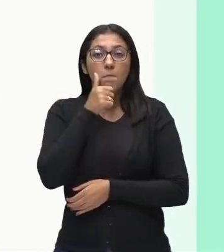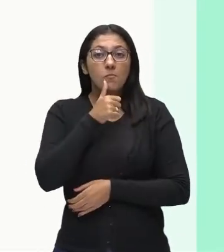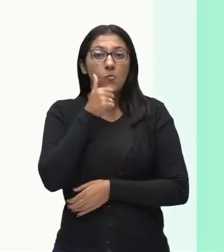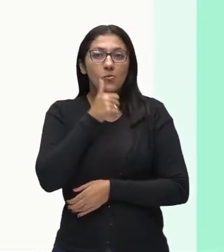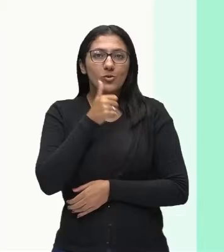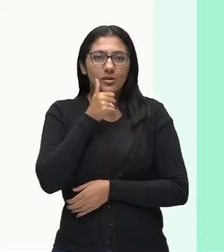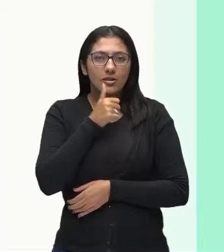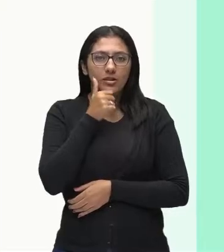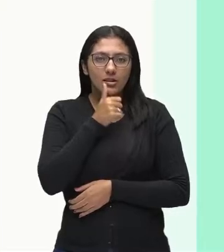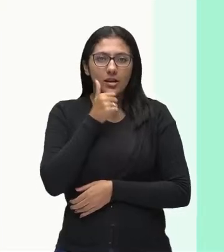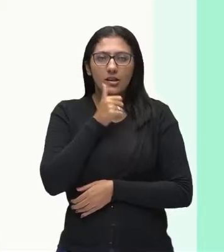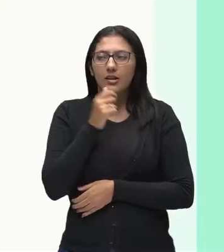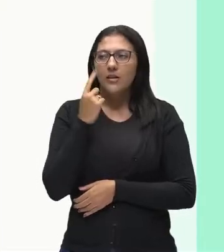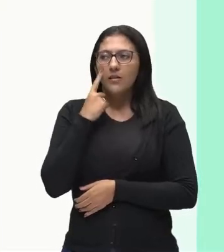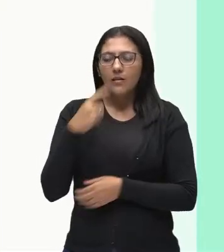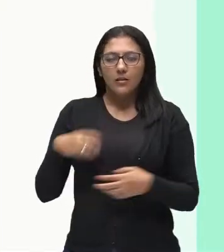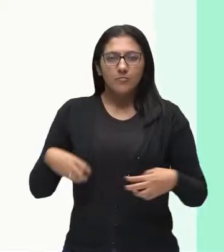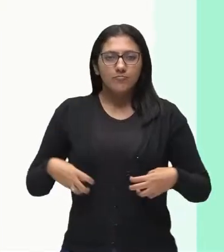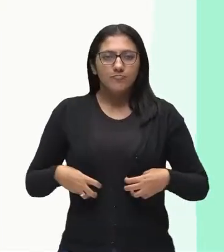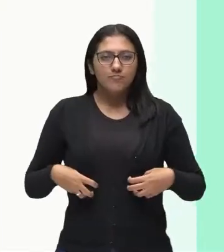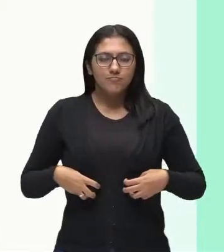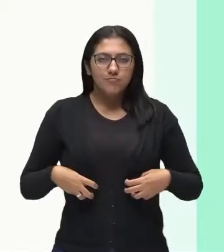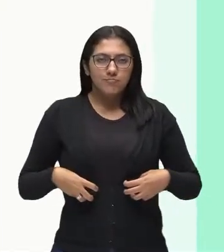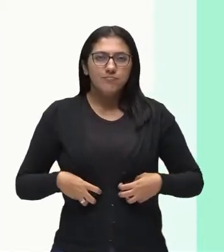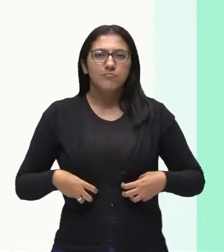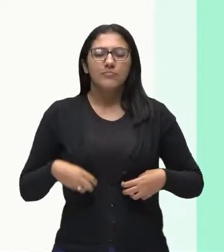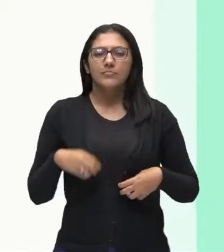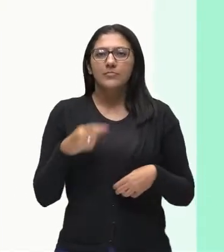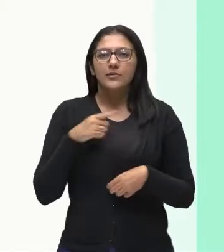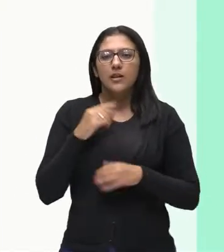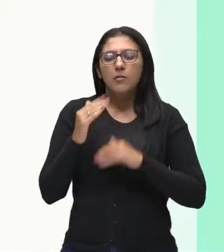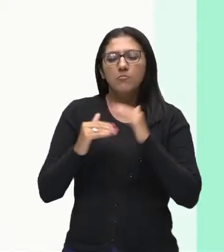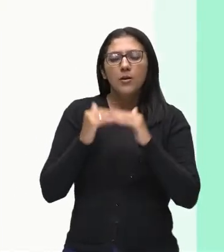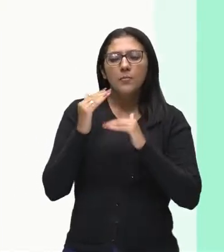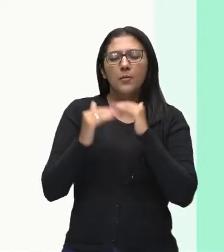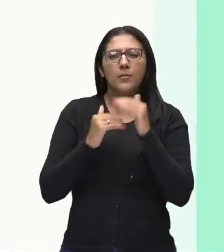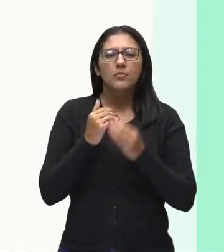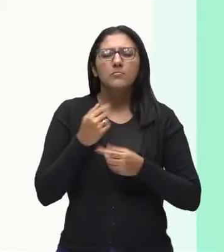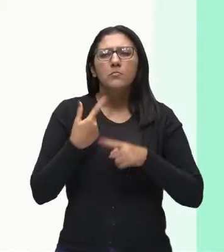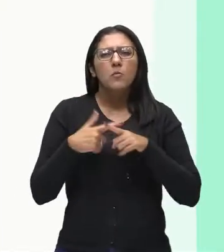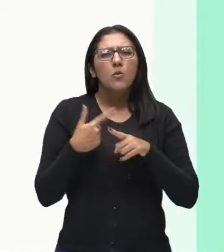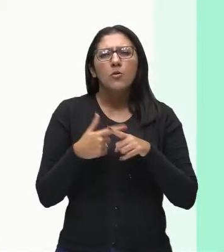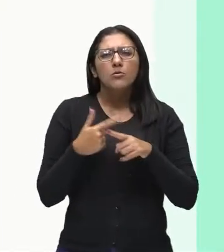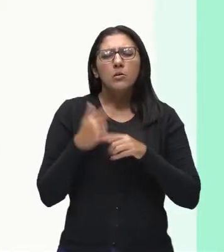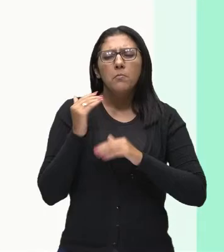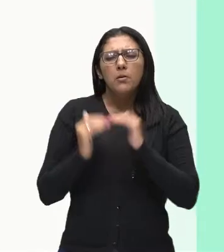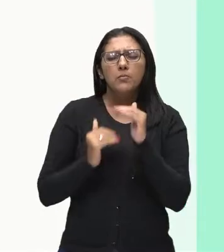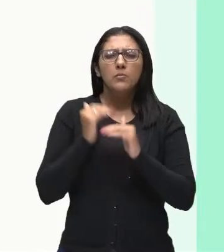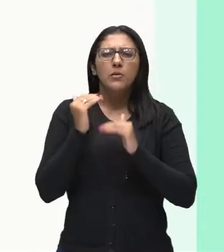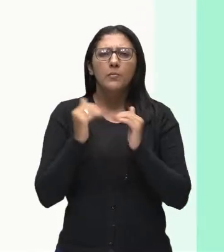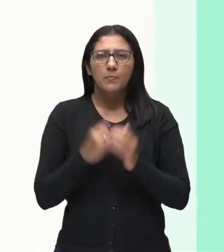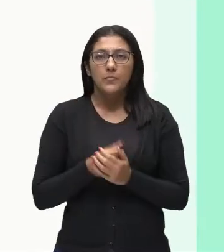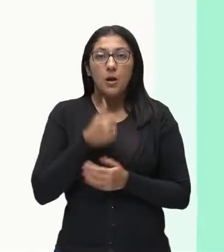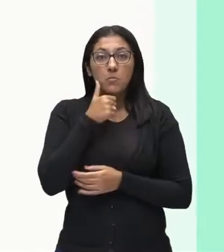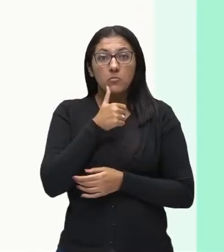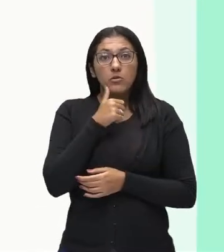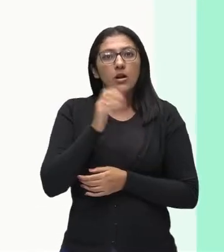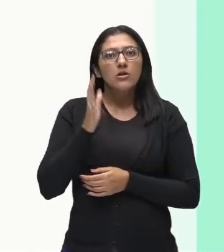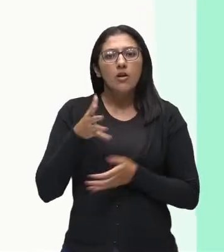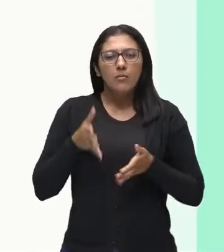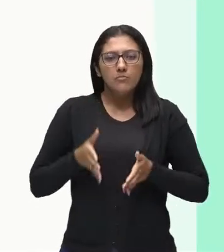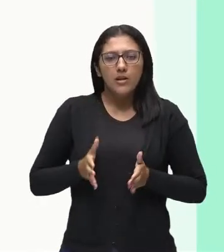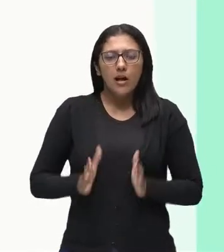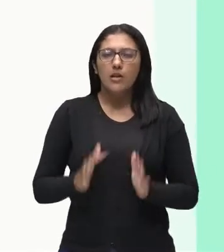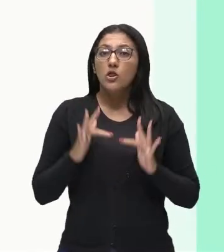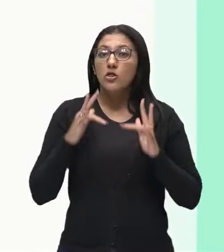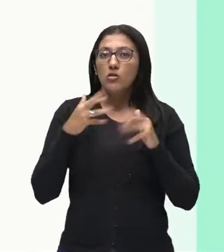vão, né, aí está amadurecendo seus ovócitos. Por que, professora, amadurecendo? Porque as mulheres já nascem com todas as suas